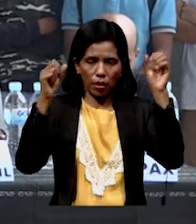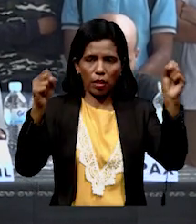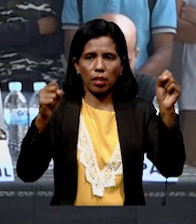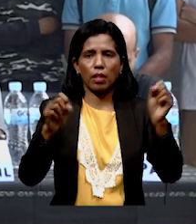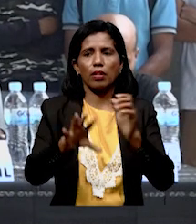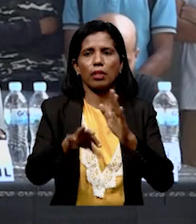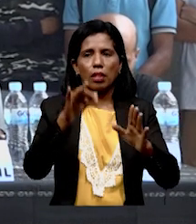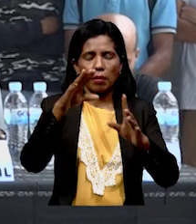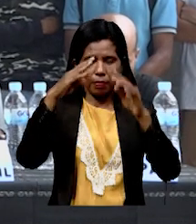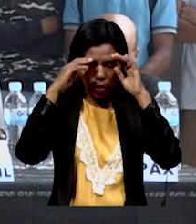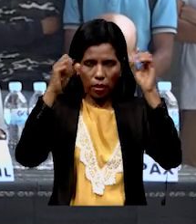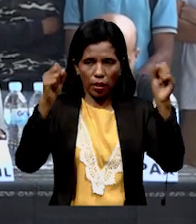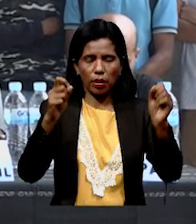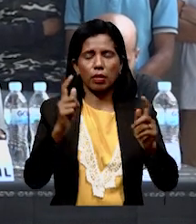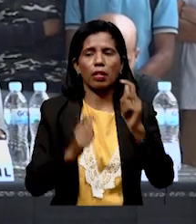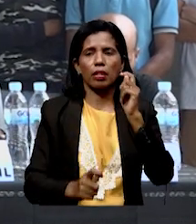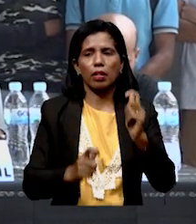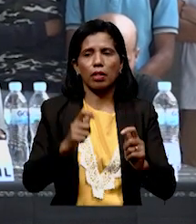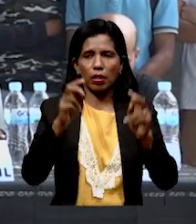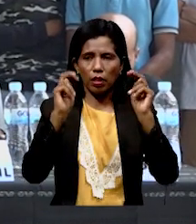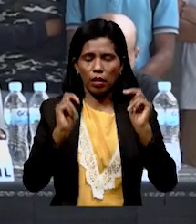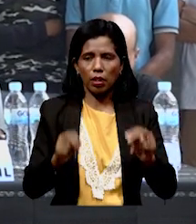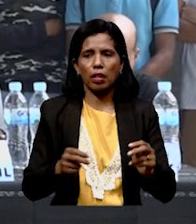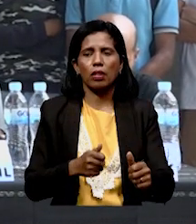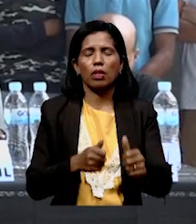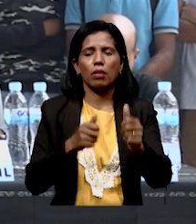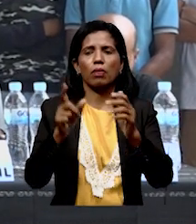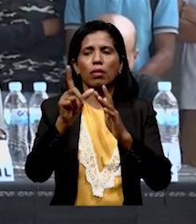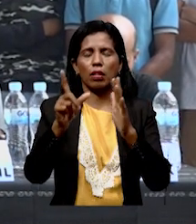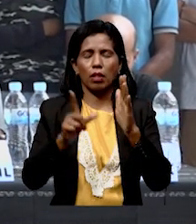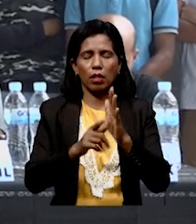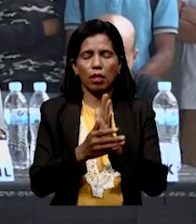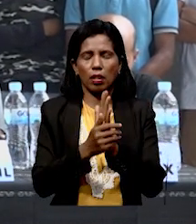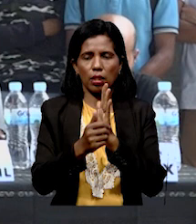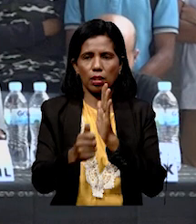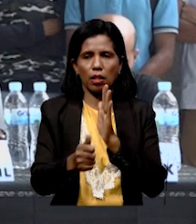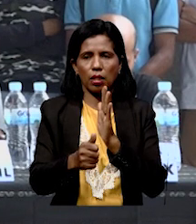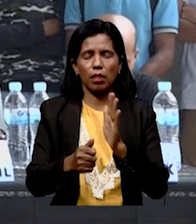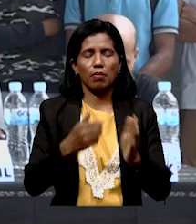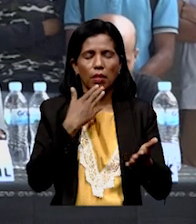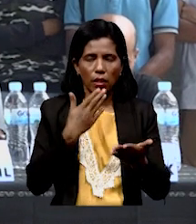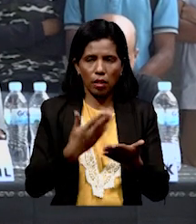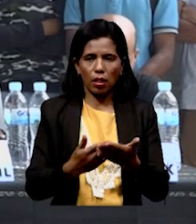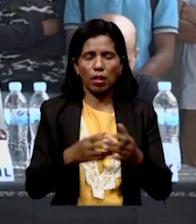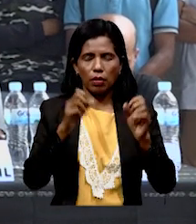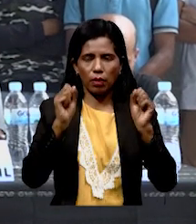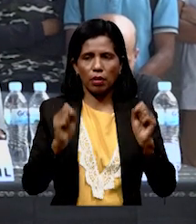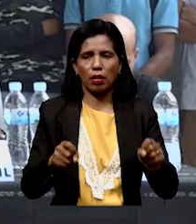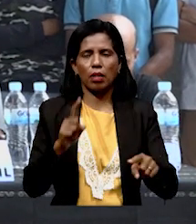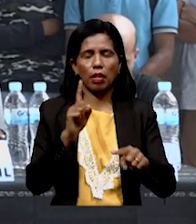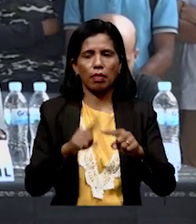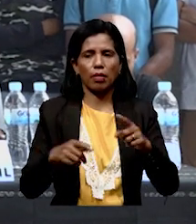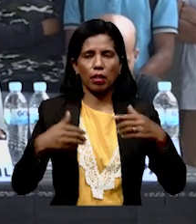tornar o Presidente do Tribunal de Recursos, tem que ter mérito na habilidade, nem mesmo qualificado, por imune da bela